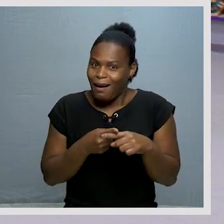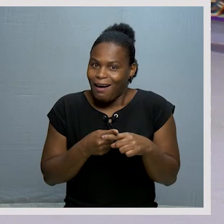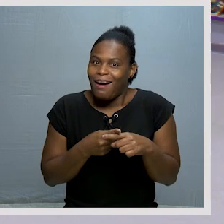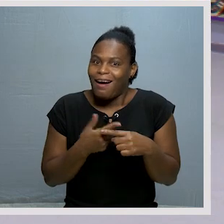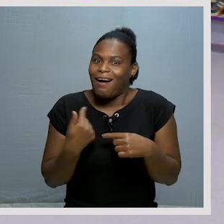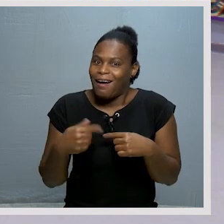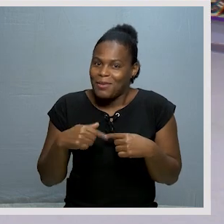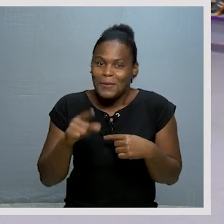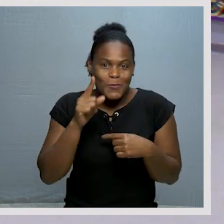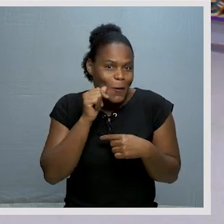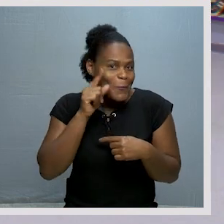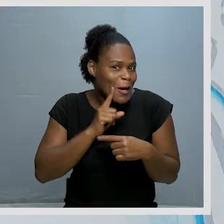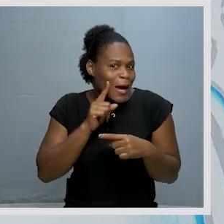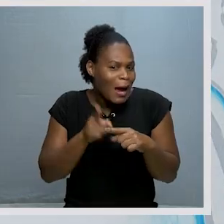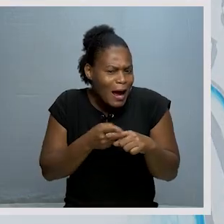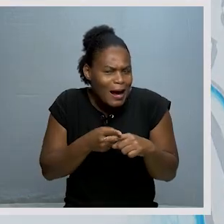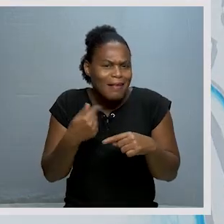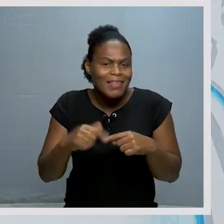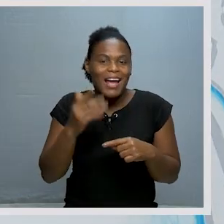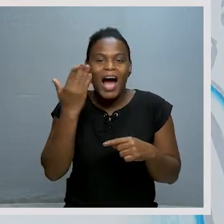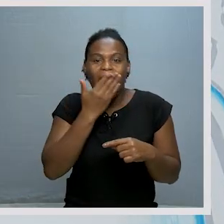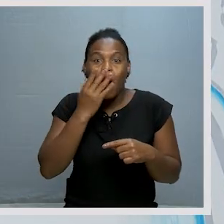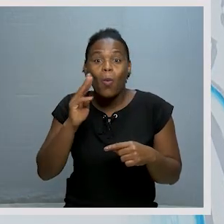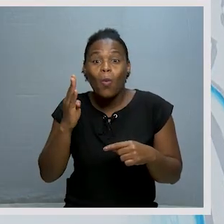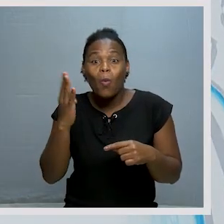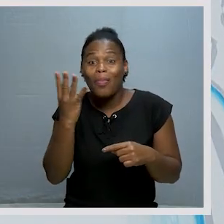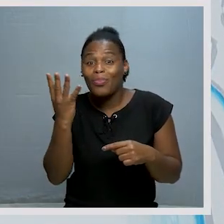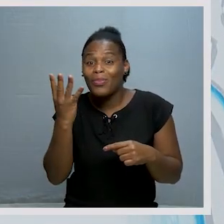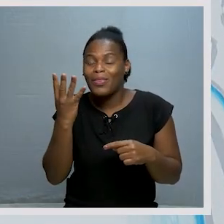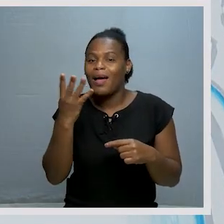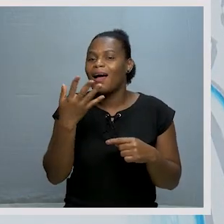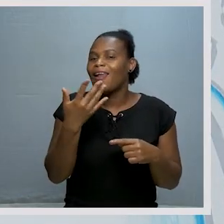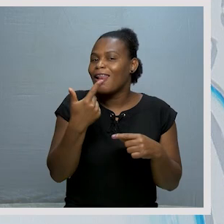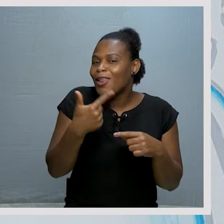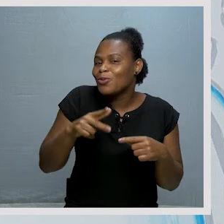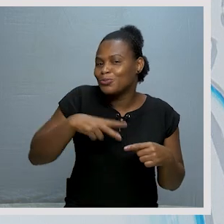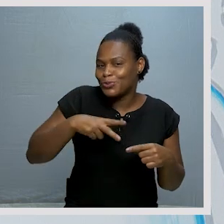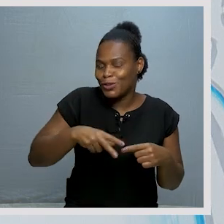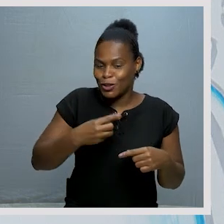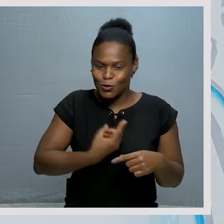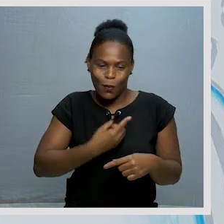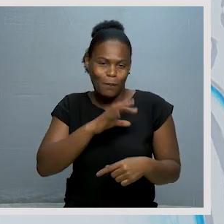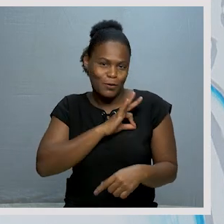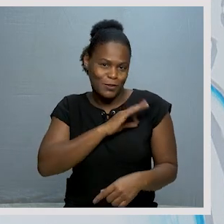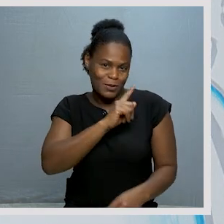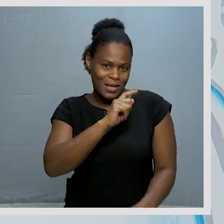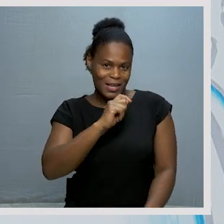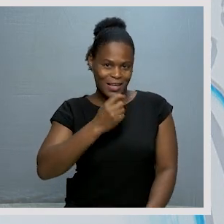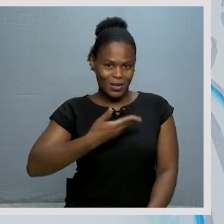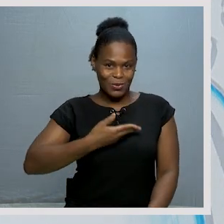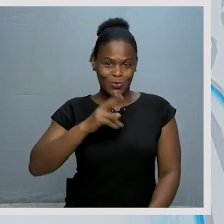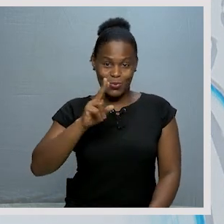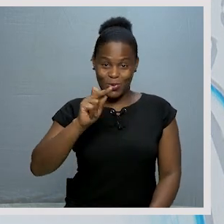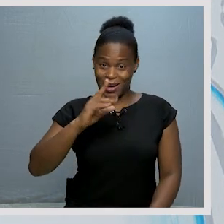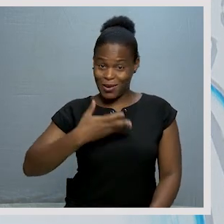motivadas e motivados para a aula 4 de língua portuguesa. Eu sou o professor Eduardo Monteiro,